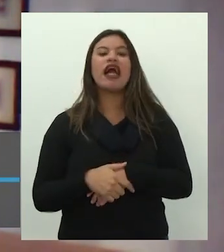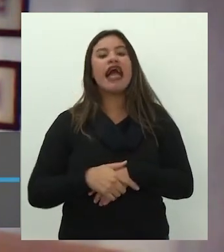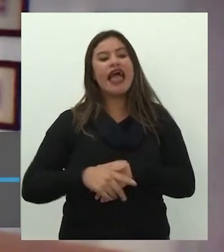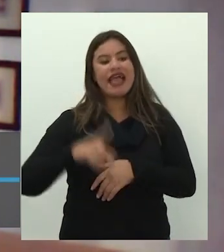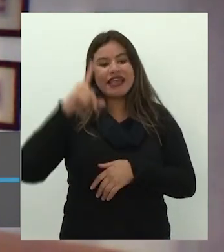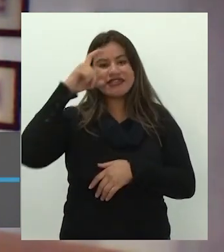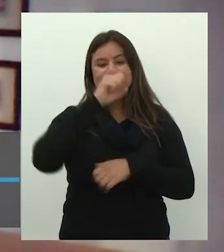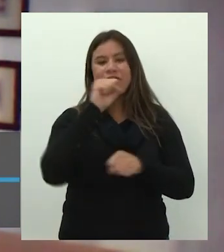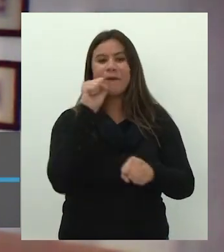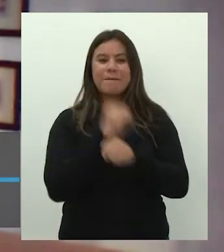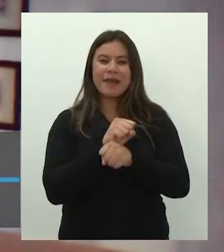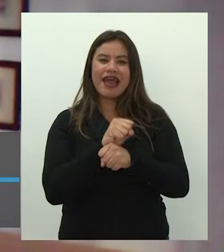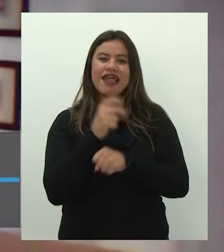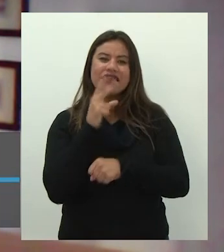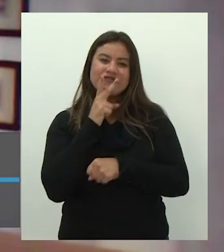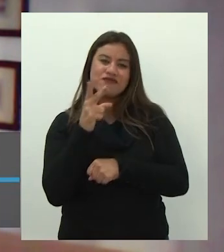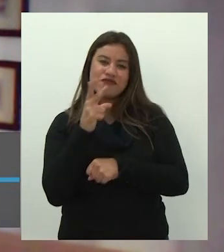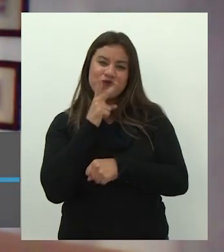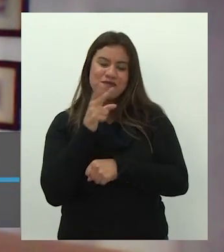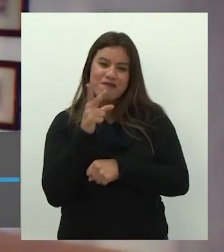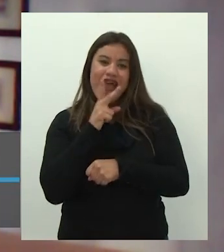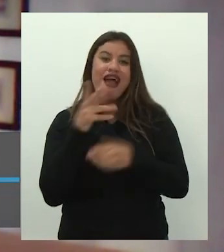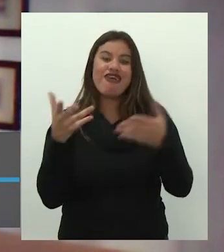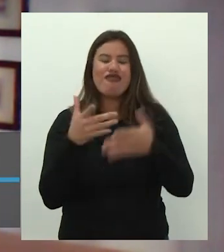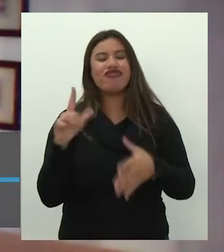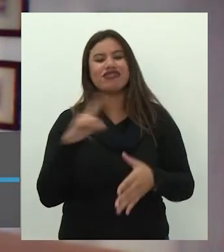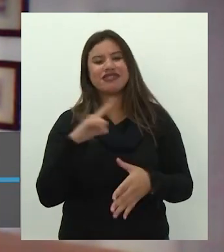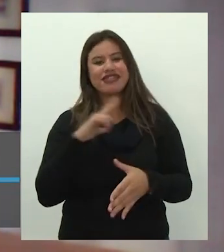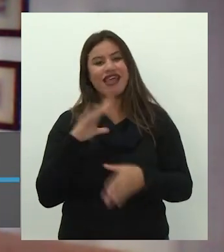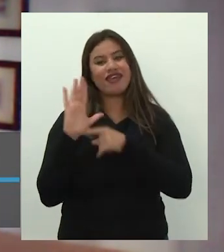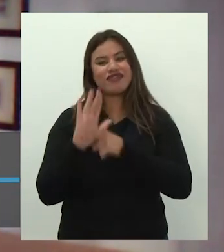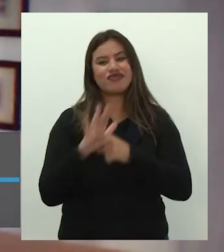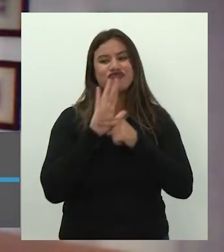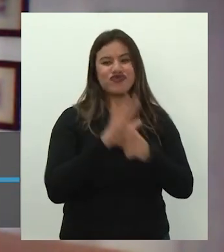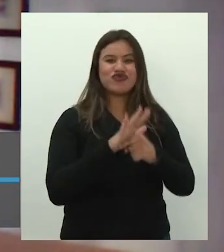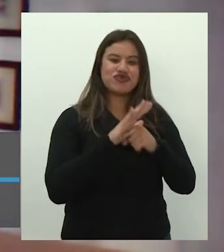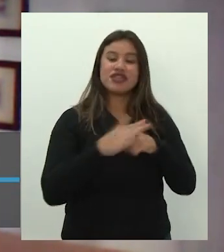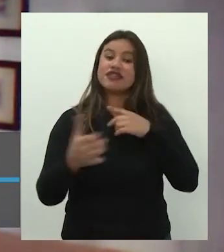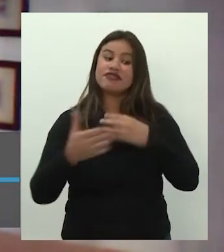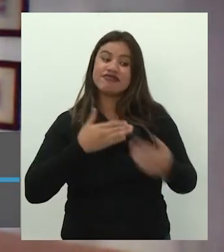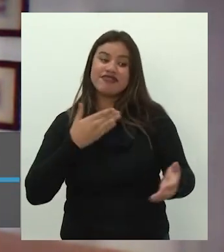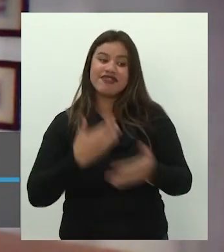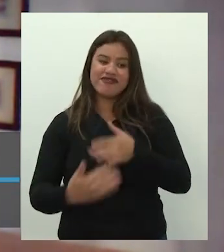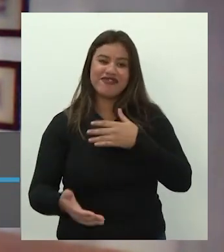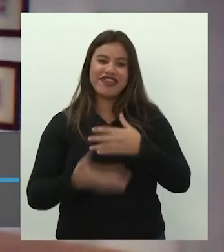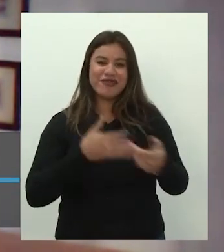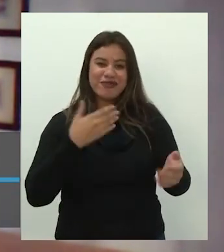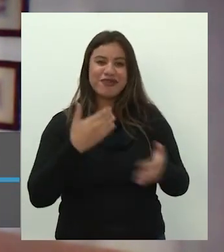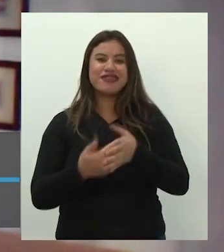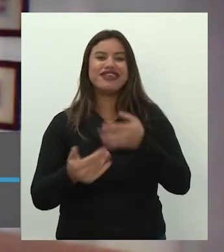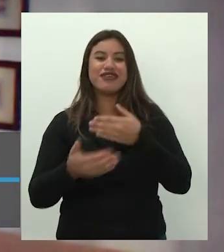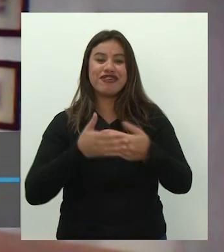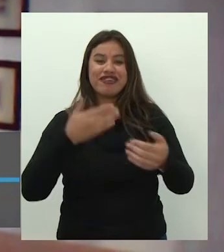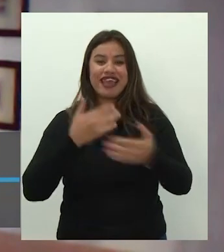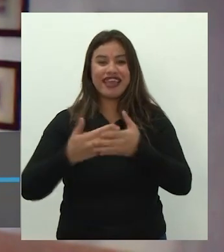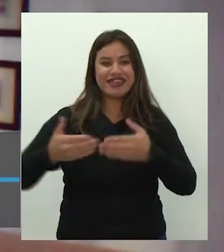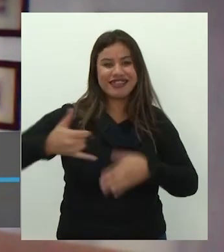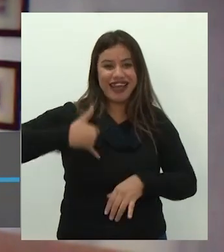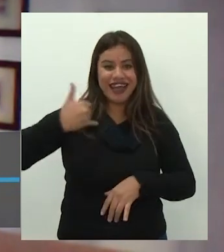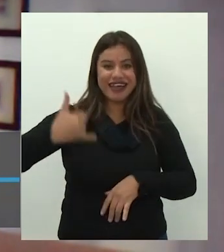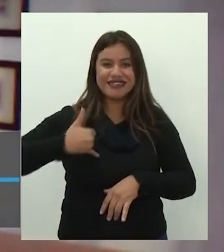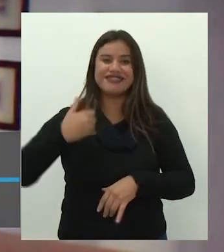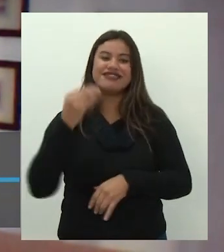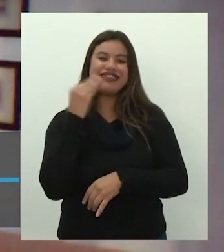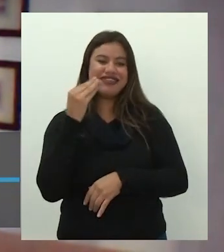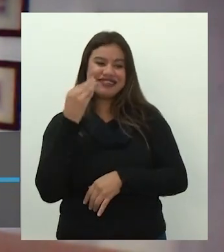e hoje existe ajuda para parar de fumar. Então, em qualquer idade, a gente tem que tentar, né? É